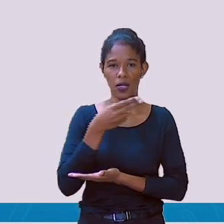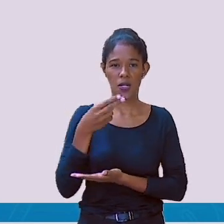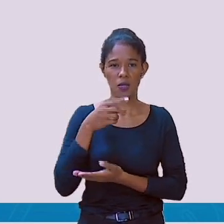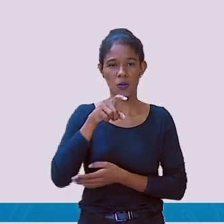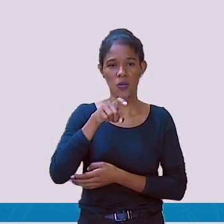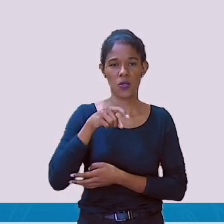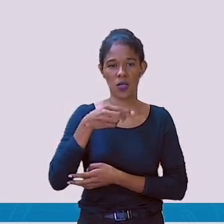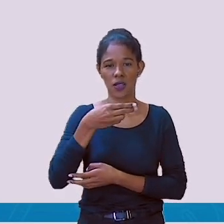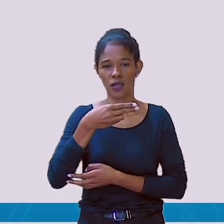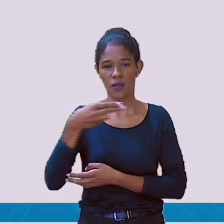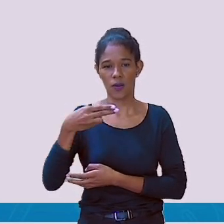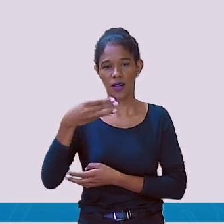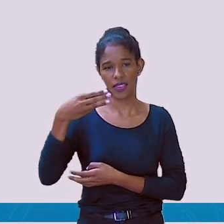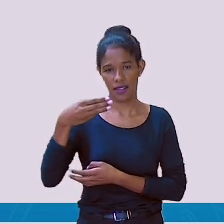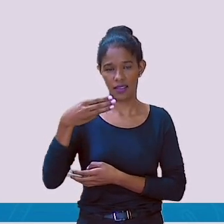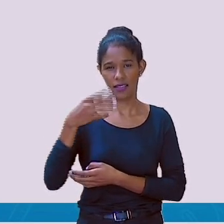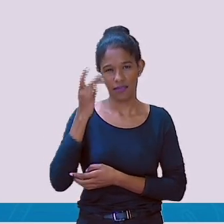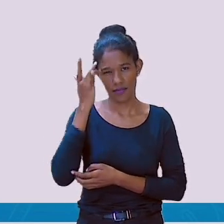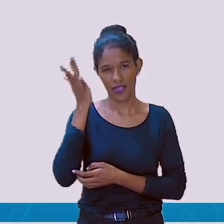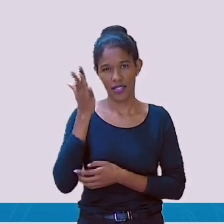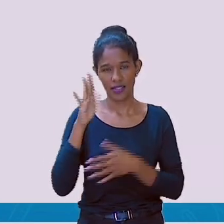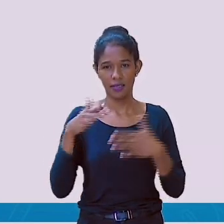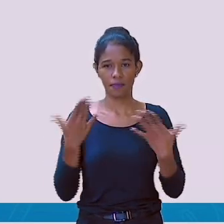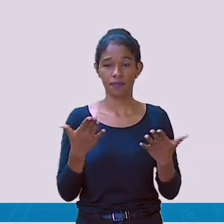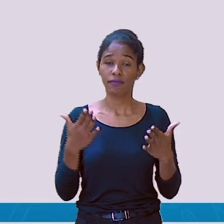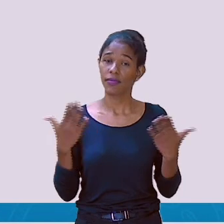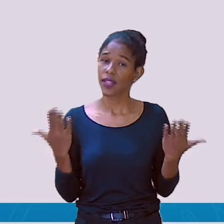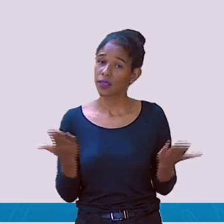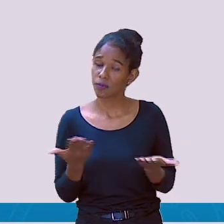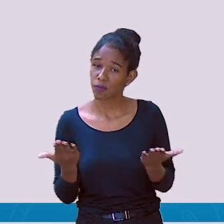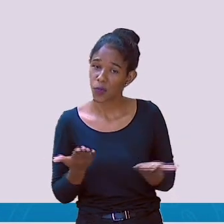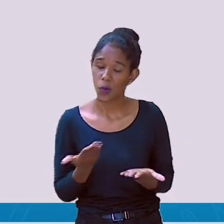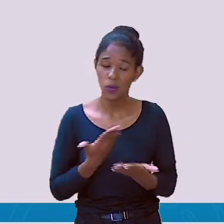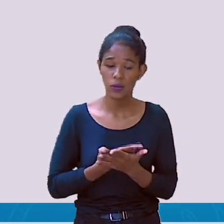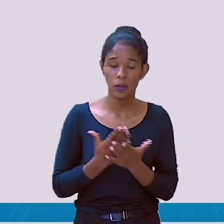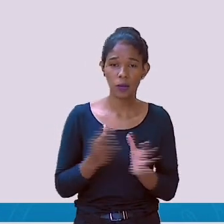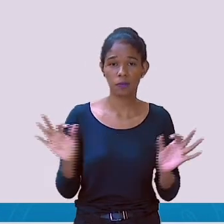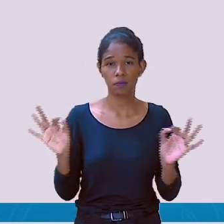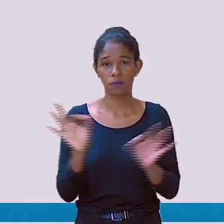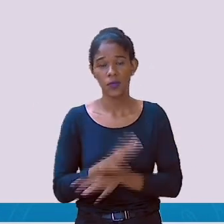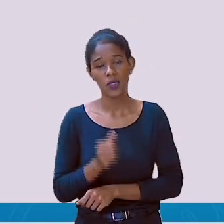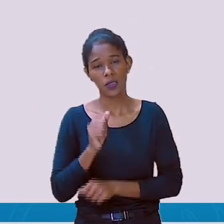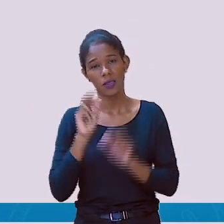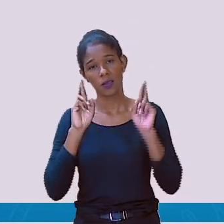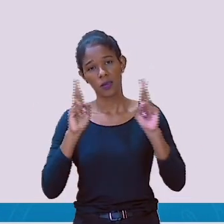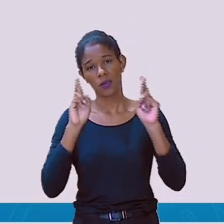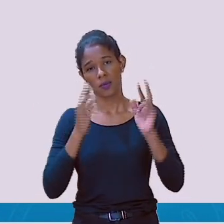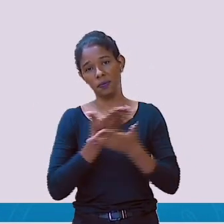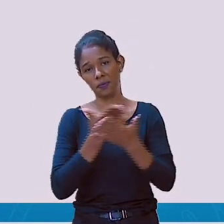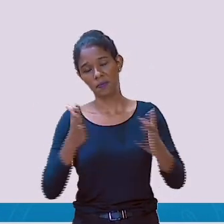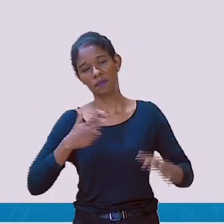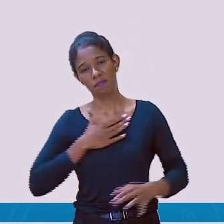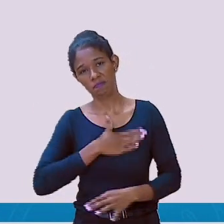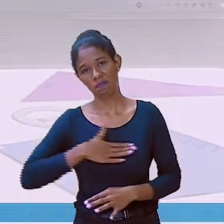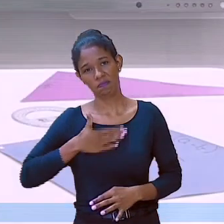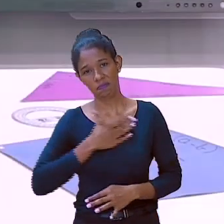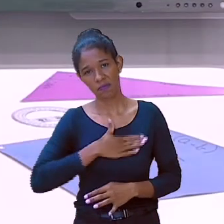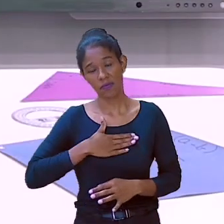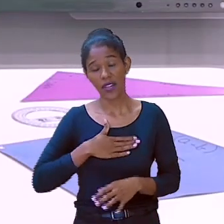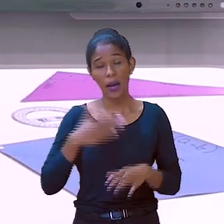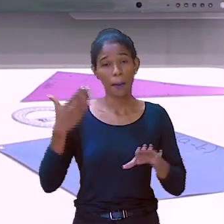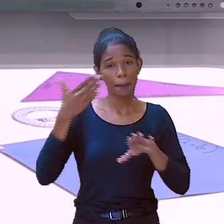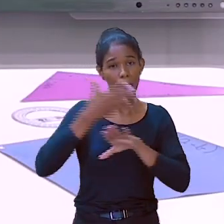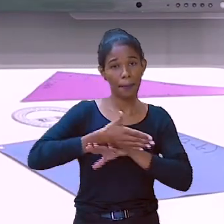Muito fácil, não é? E nós vamos ficar por aqui. Eu espero que você tenha gostado da aula. E